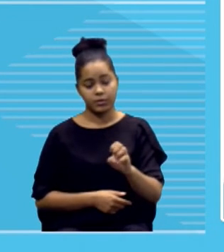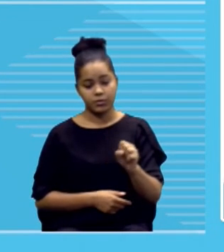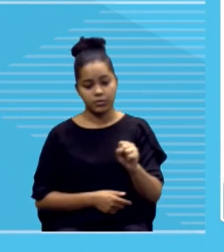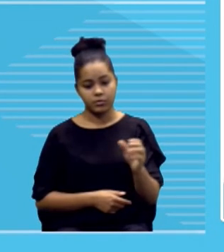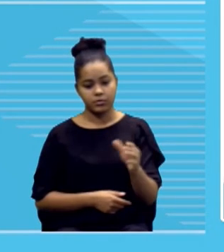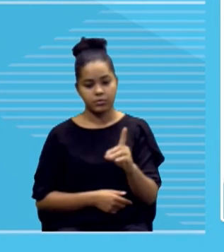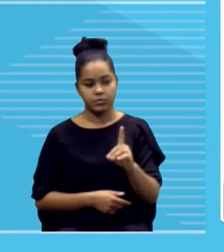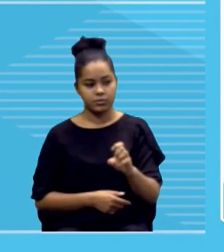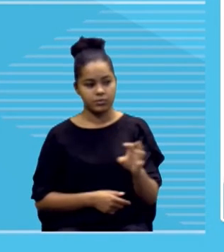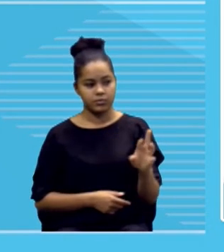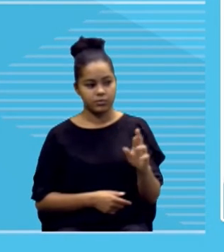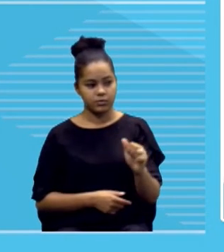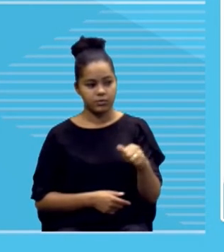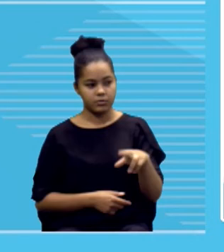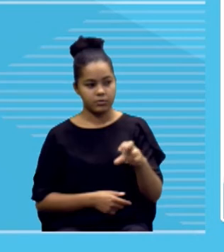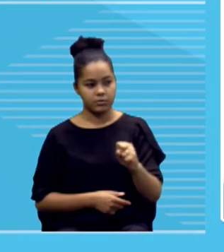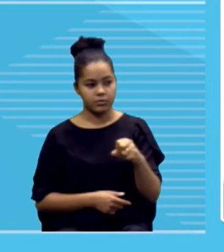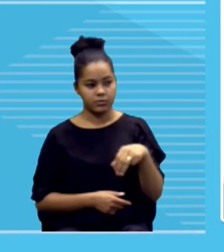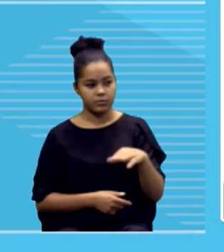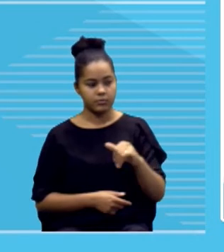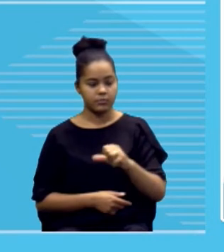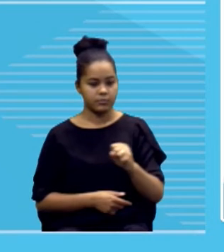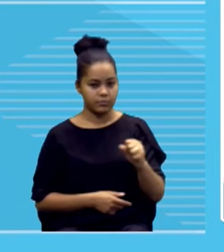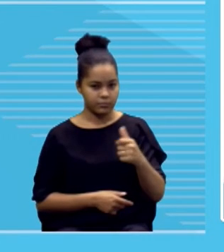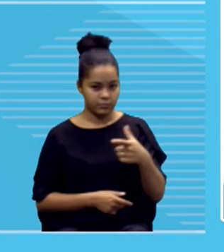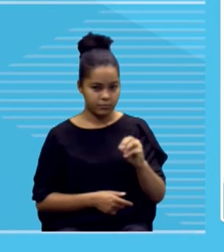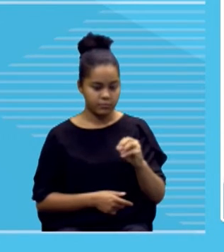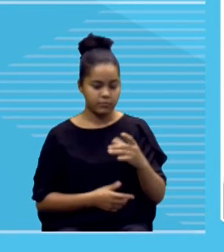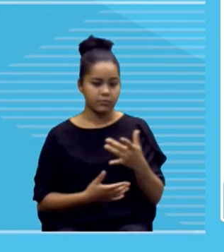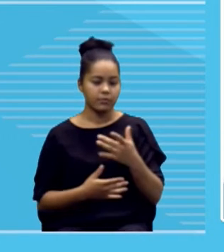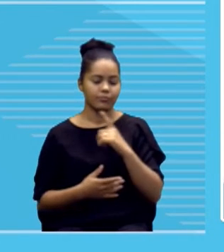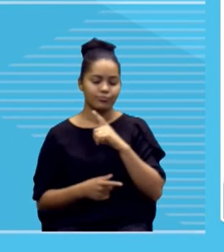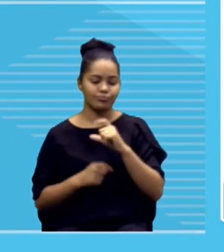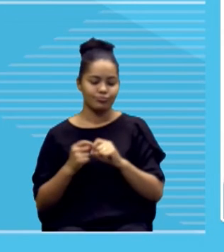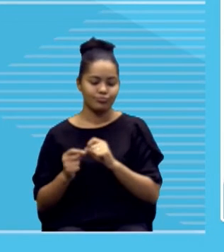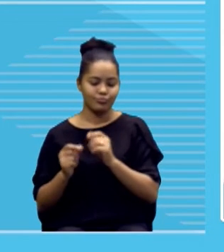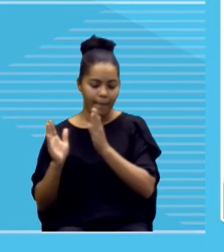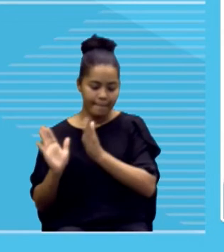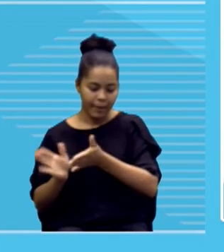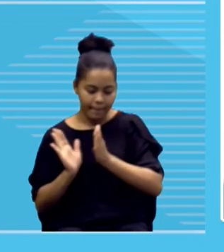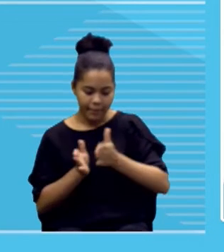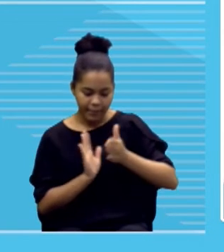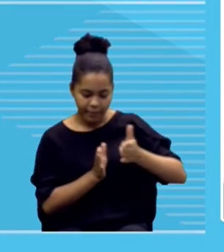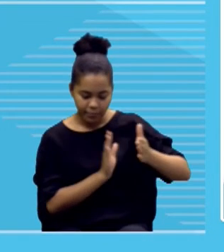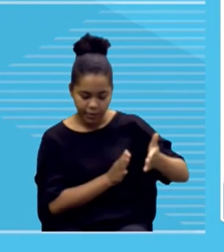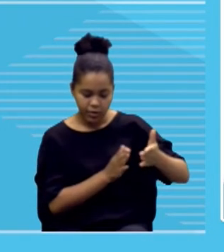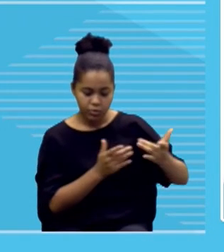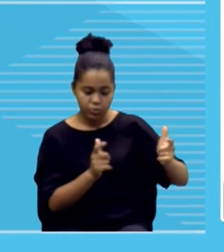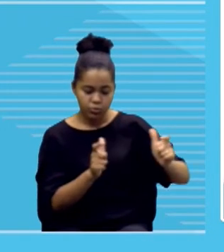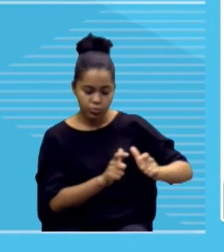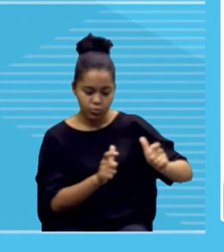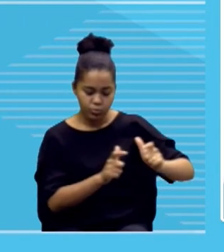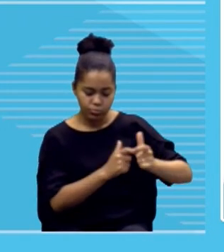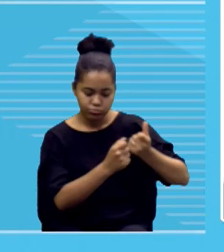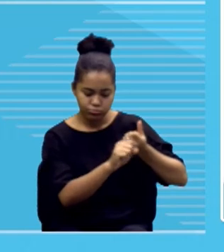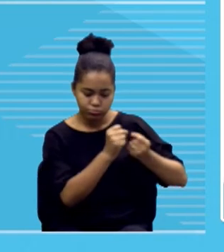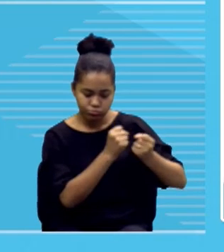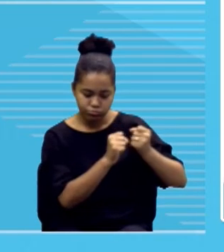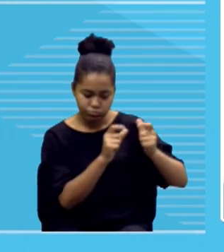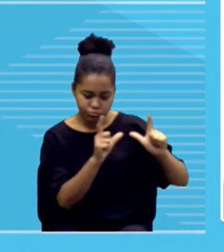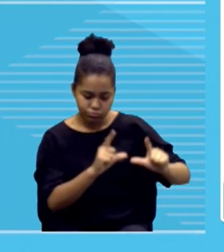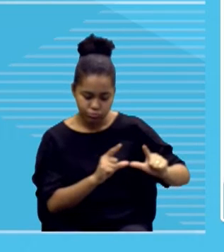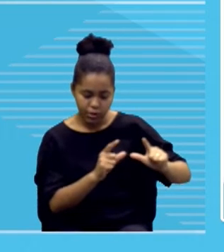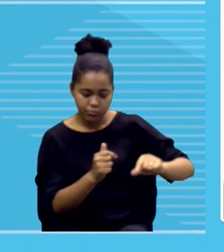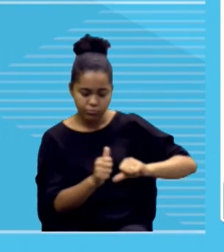Até chegar ao destino final, a eletricidade passa por várias subestações, lugar que os transformadores regulam a tensão